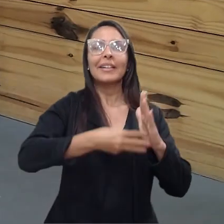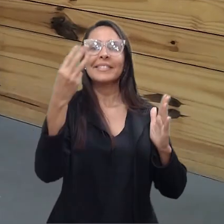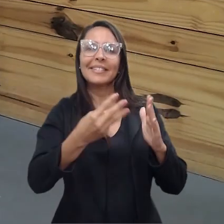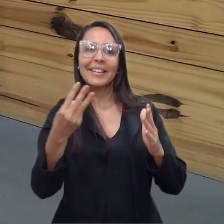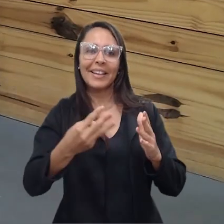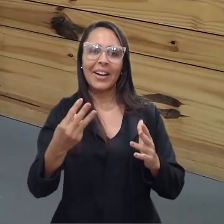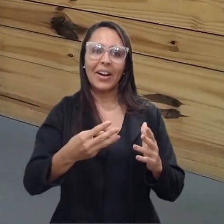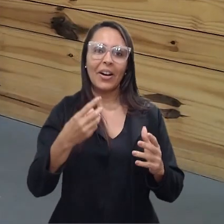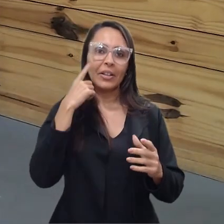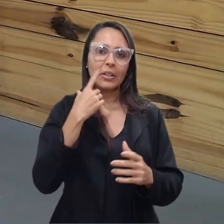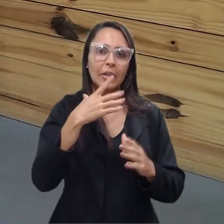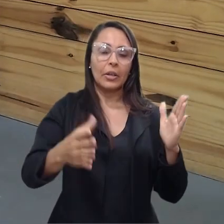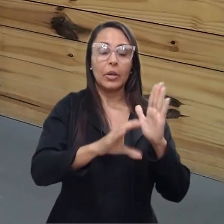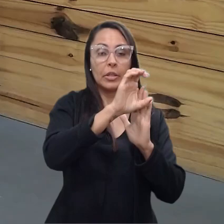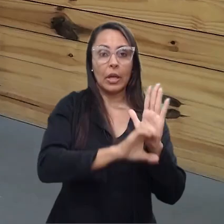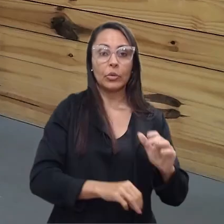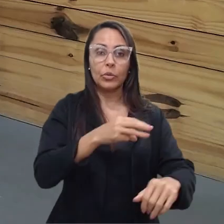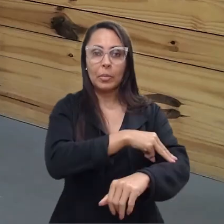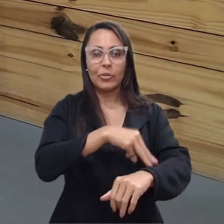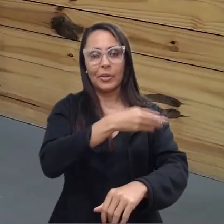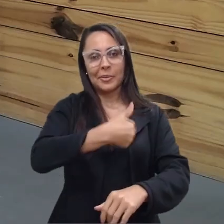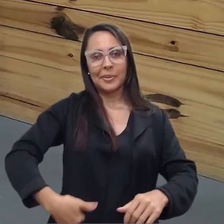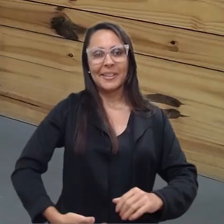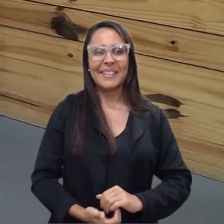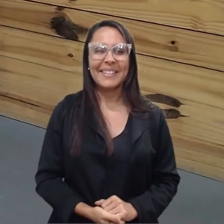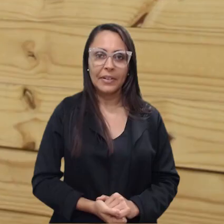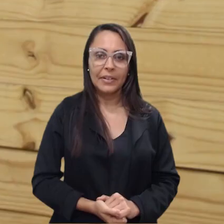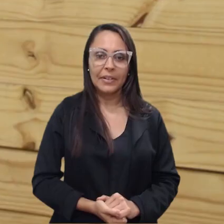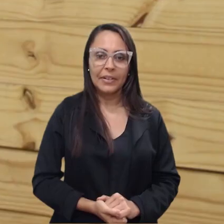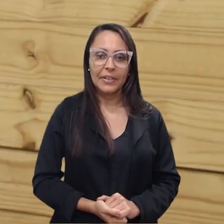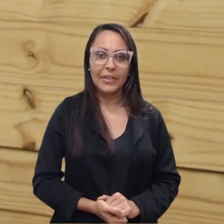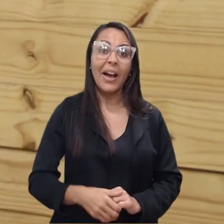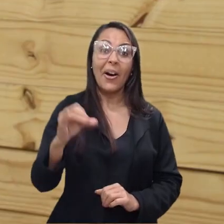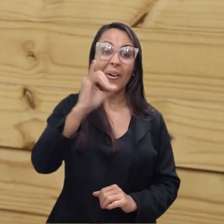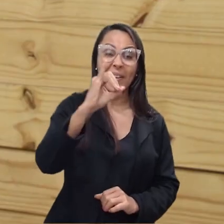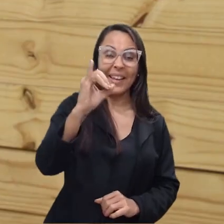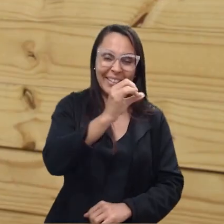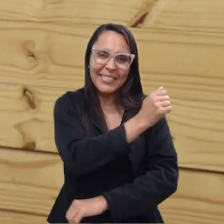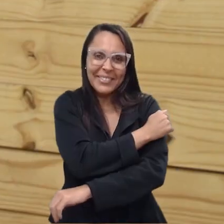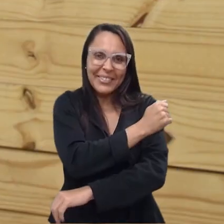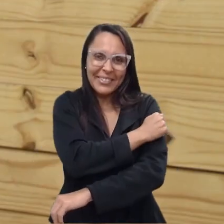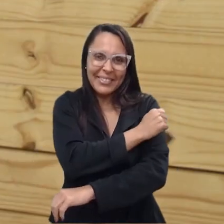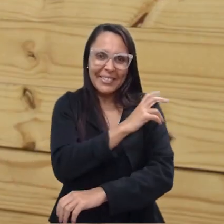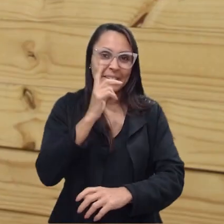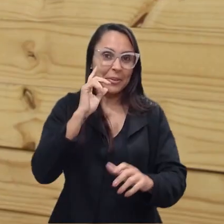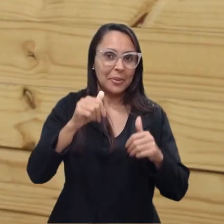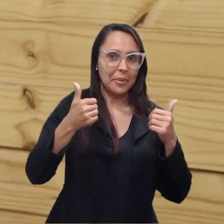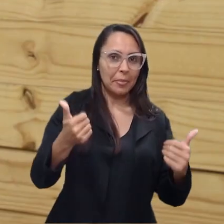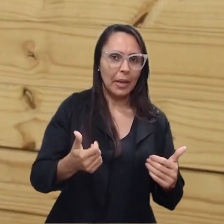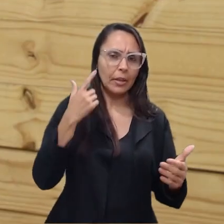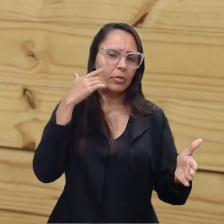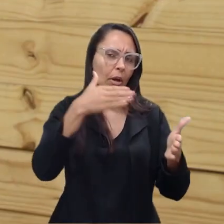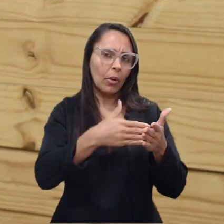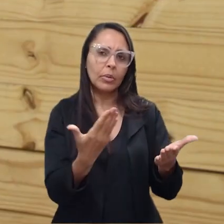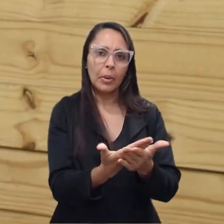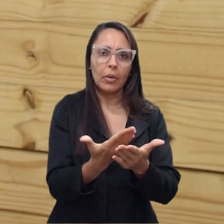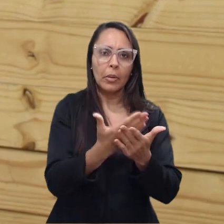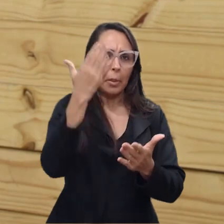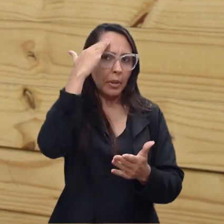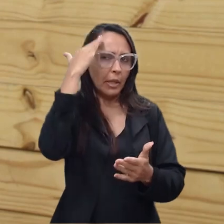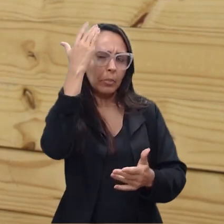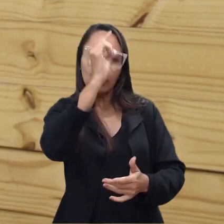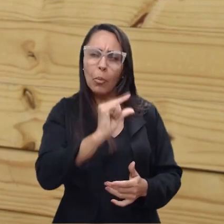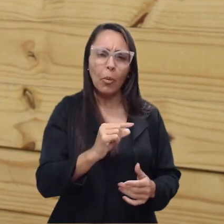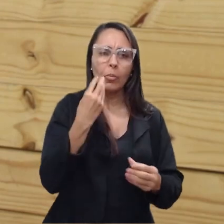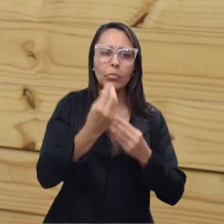nossa terceira aula de Noções do Estatuto do Magistério Público. Olá, estudantes! Na nossa última aula, nós entendemos um